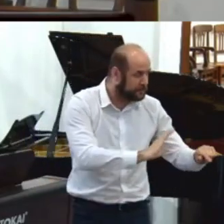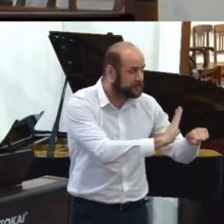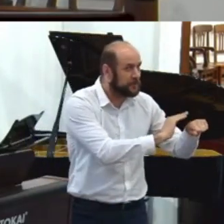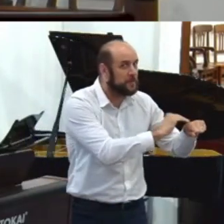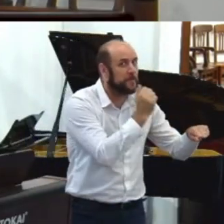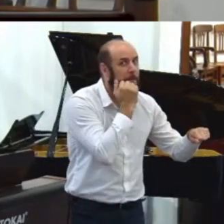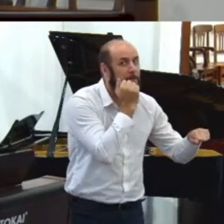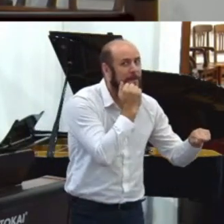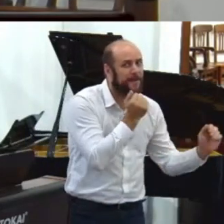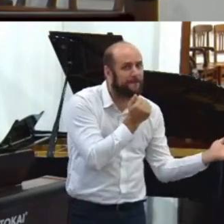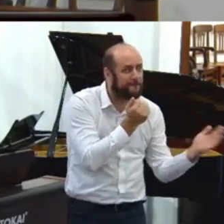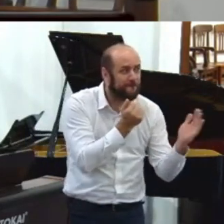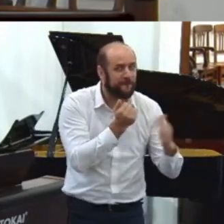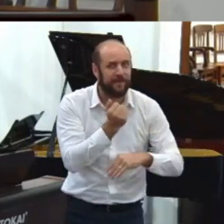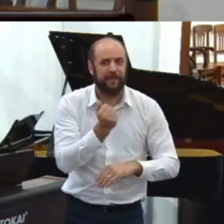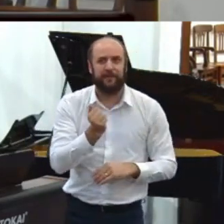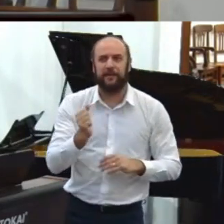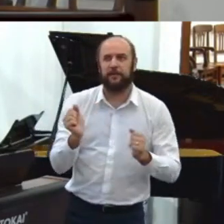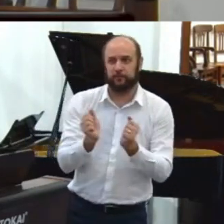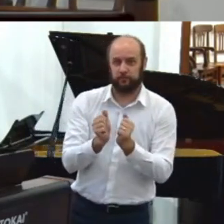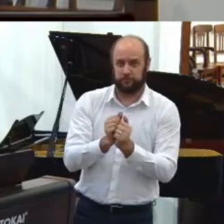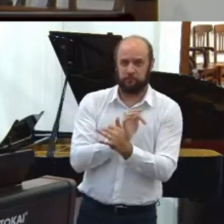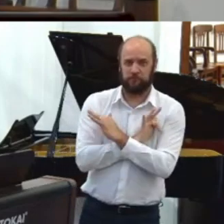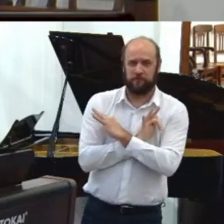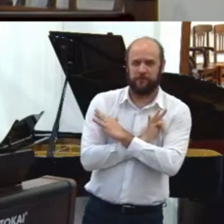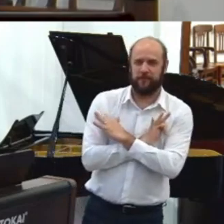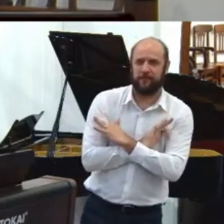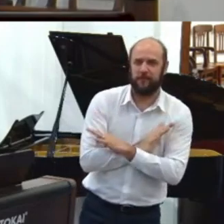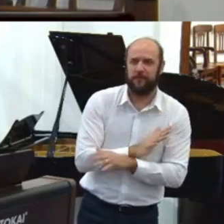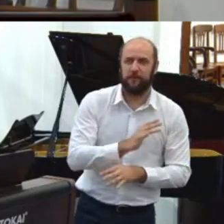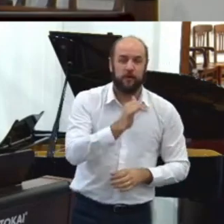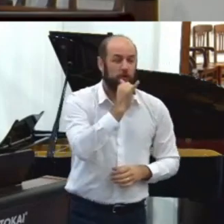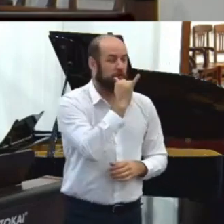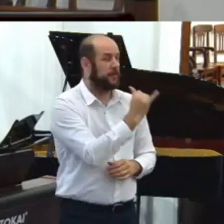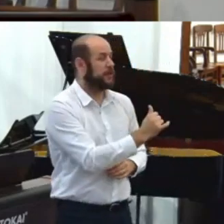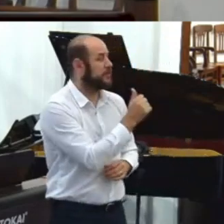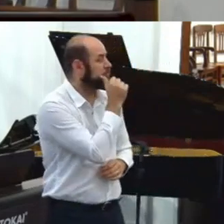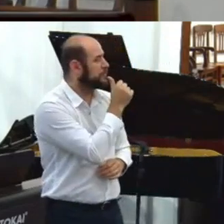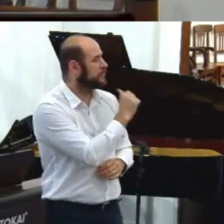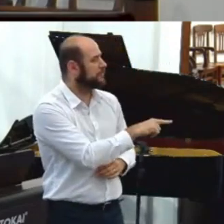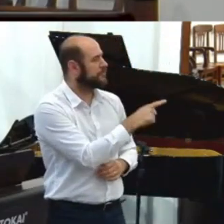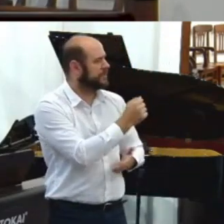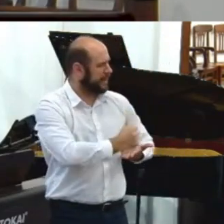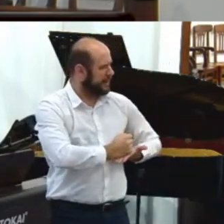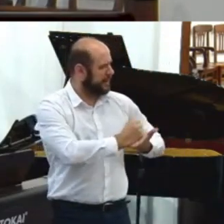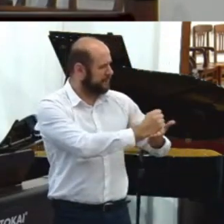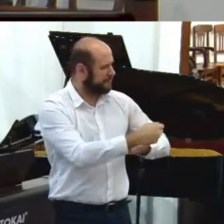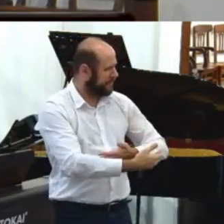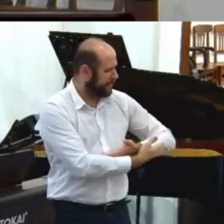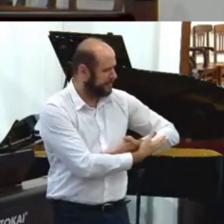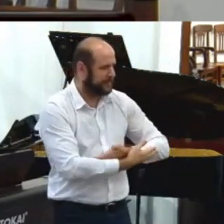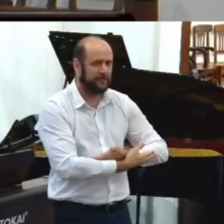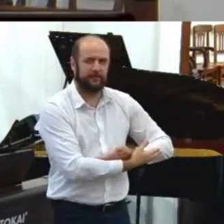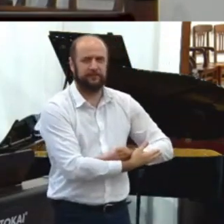mãe do menino. Então a filha de Faraó disse à mulher: leve este